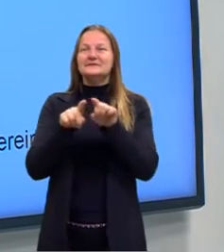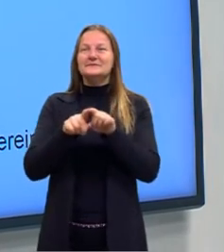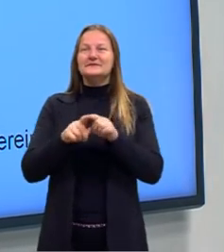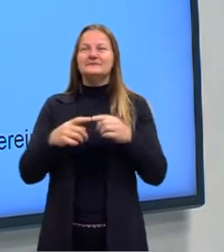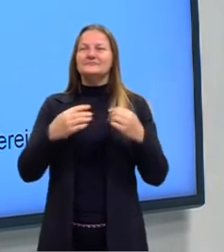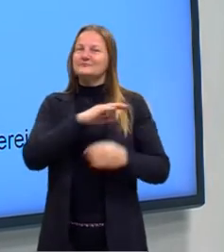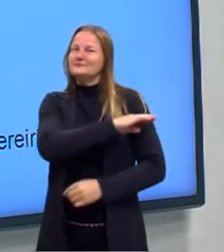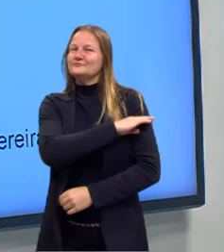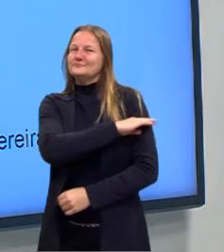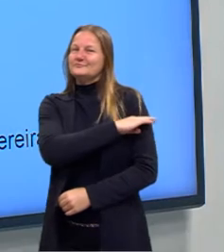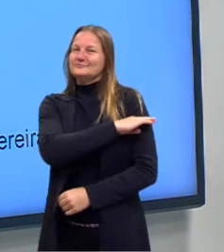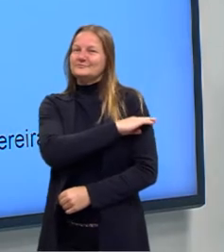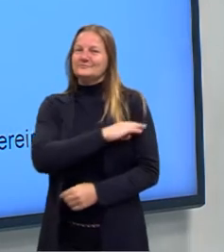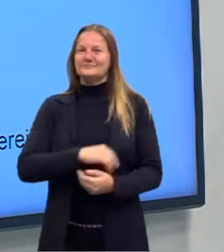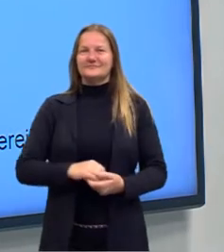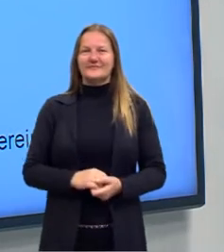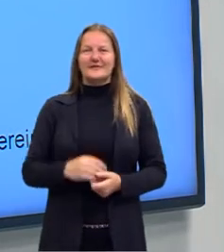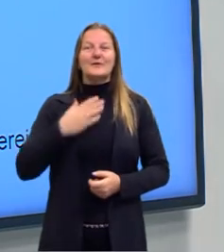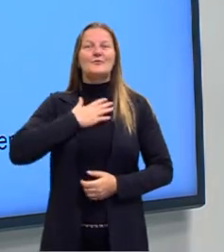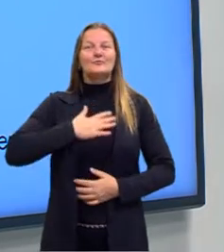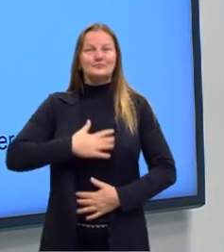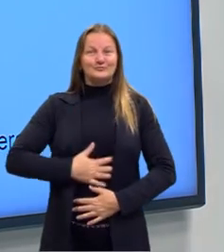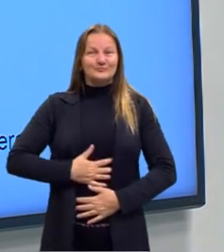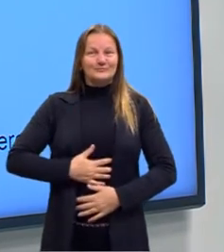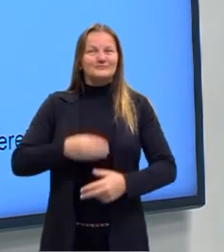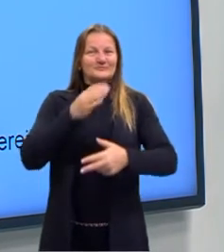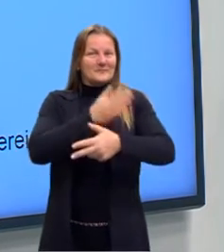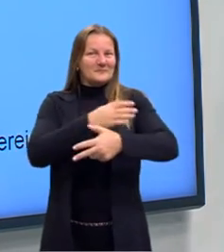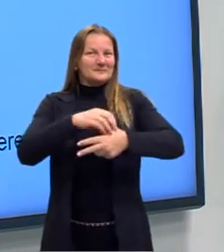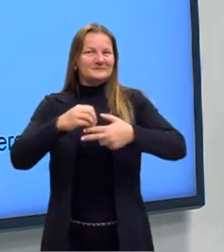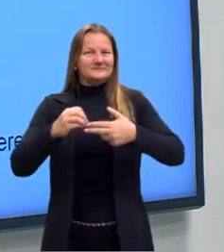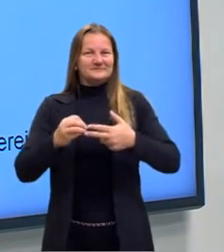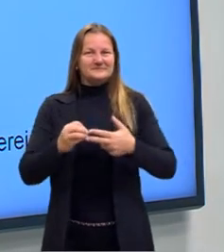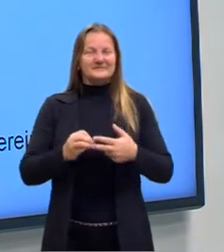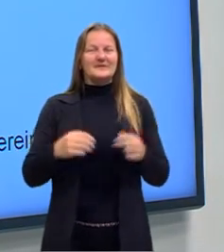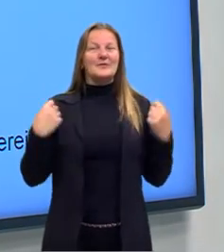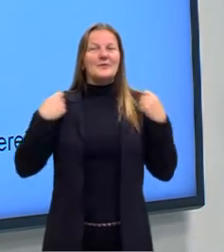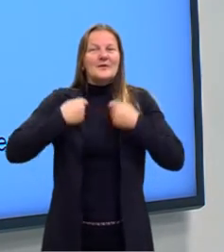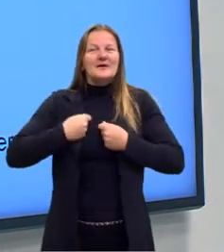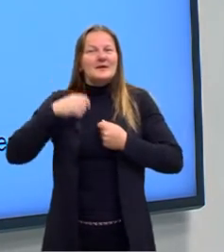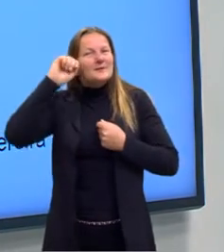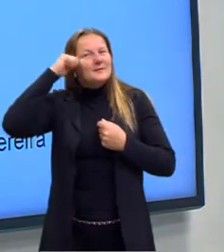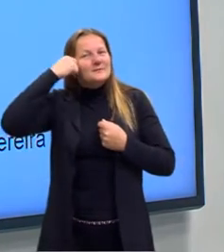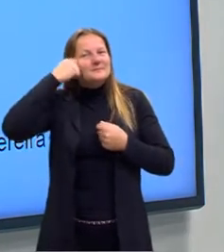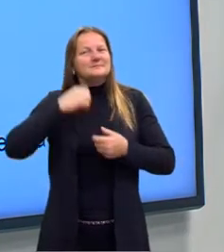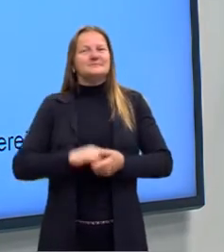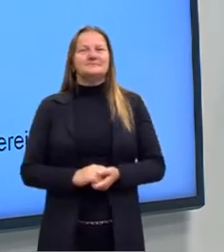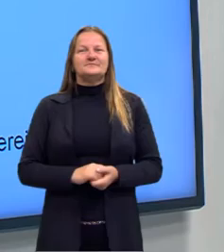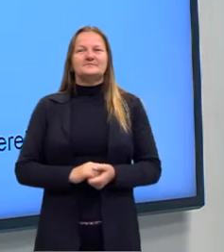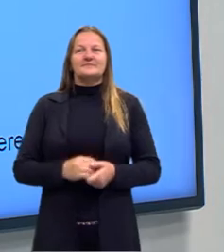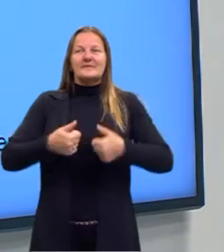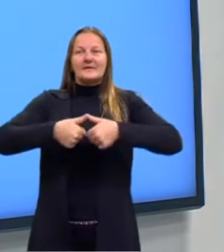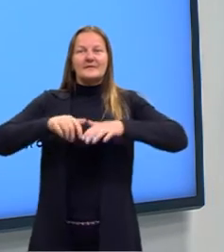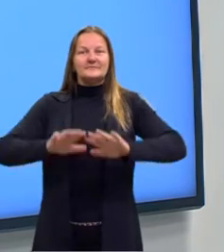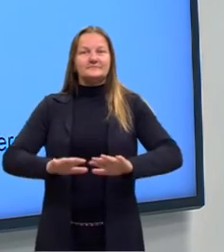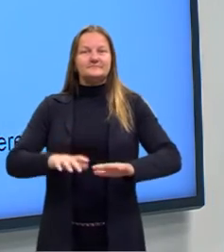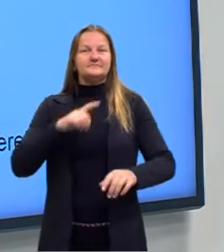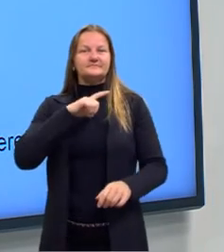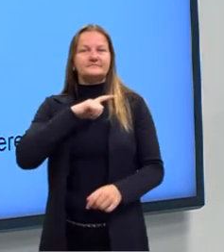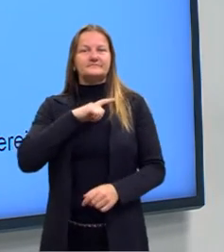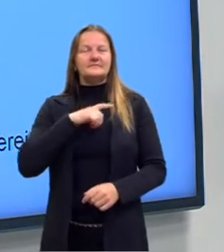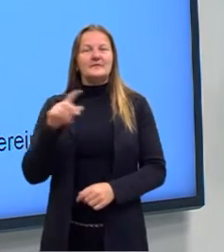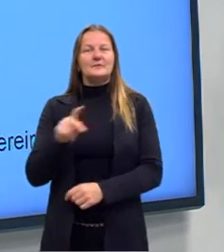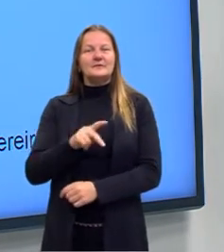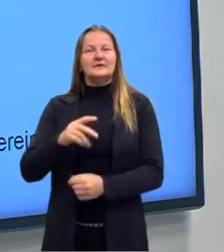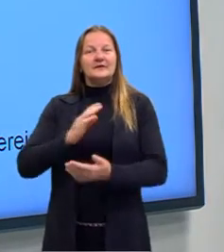o comprimento dele é médio né tô vestindo a camiseta do pré-enem e um casaquinho Preto aqui no estúdio nós temos